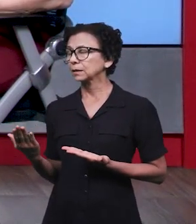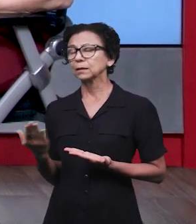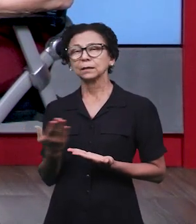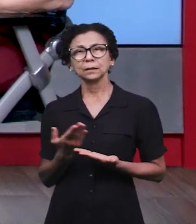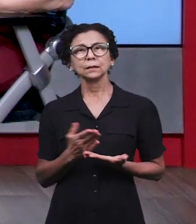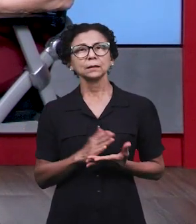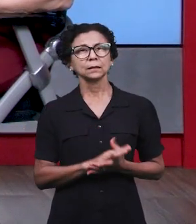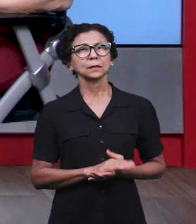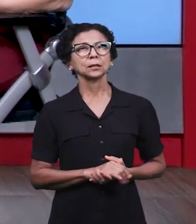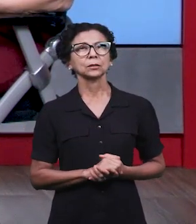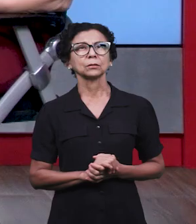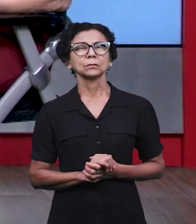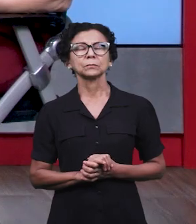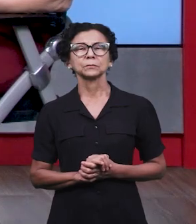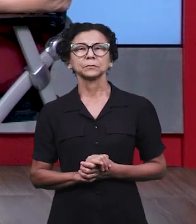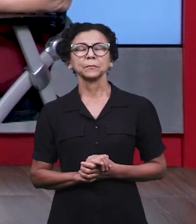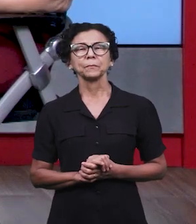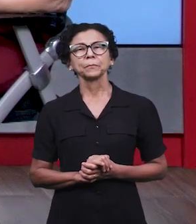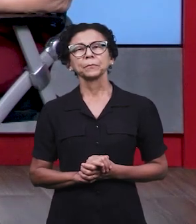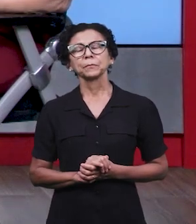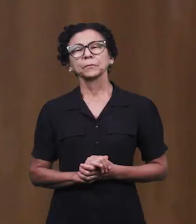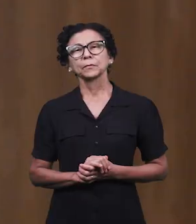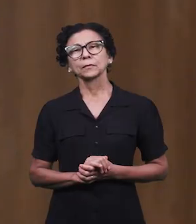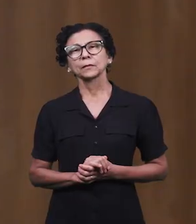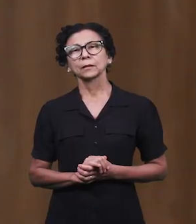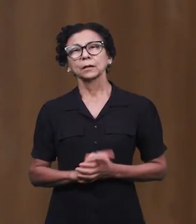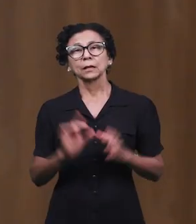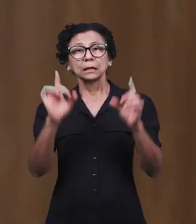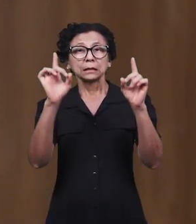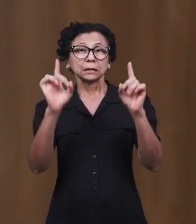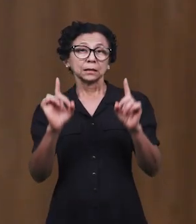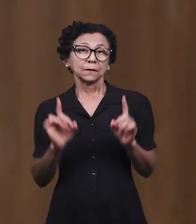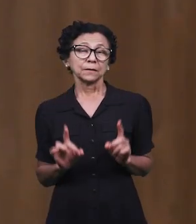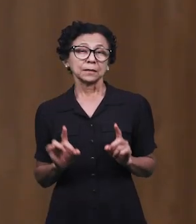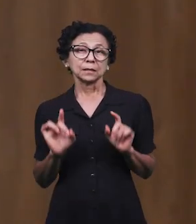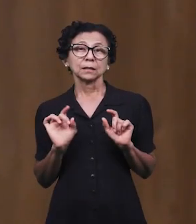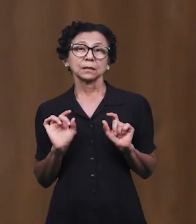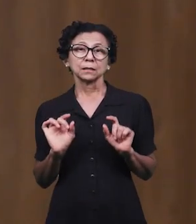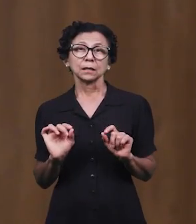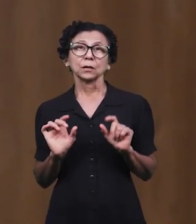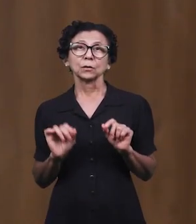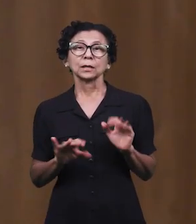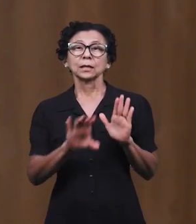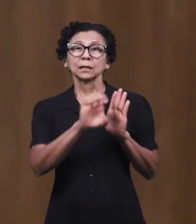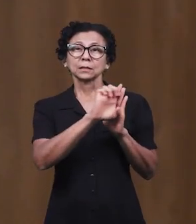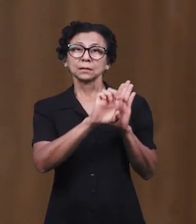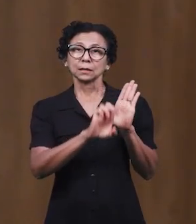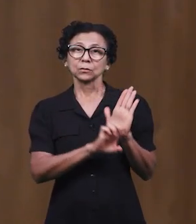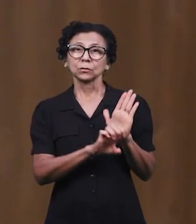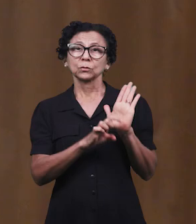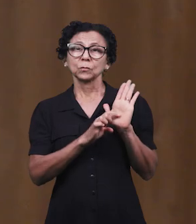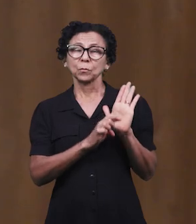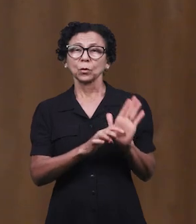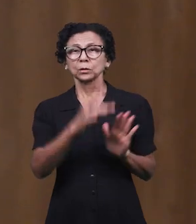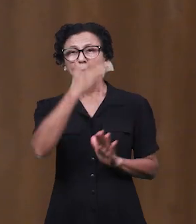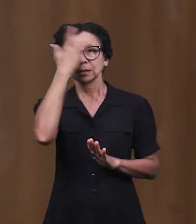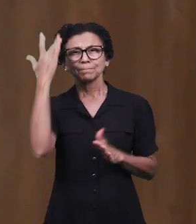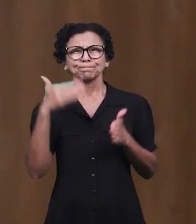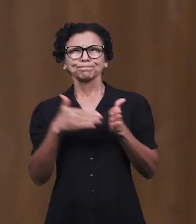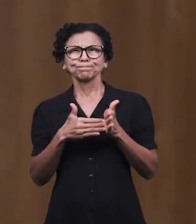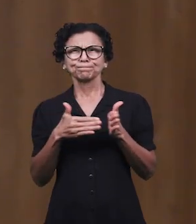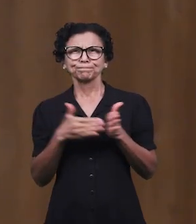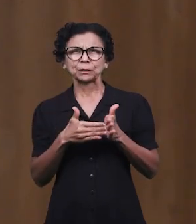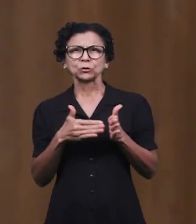trazermos a definição, né, da pessoa com deficiência, porque o Estatuto diz o seguinte, que toda aquela pessoa que tem impedimento de longo